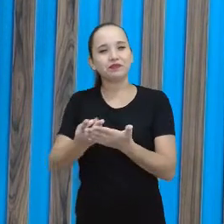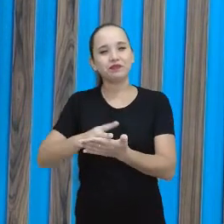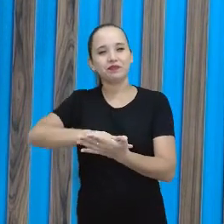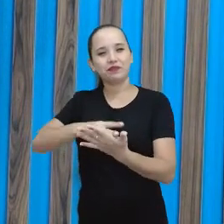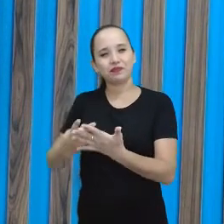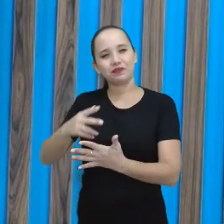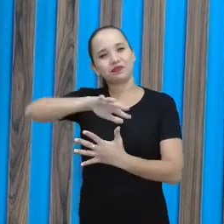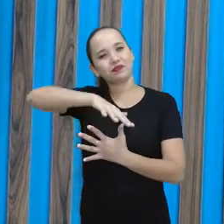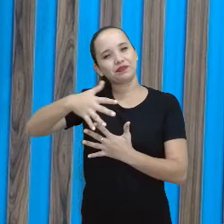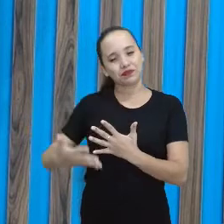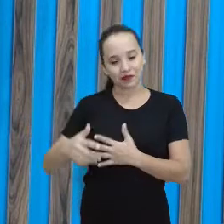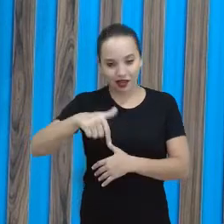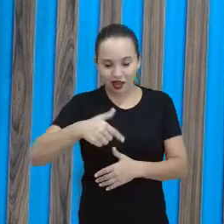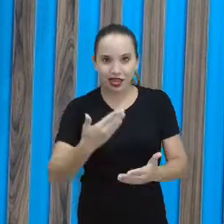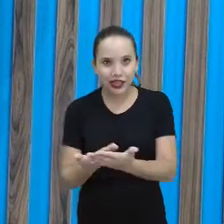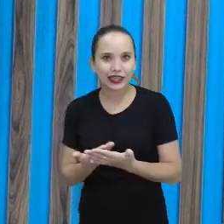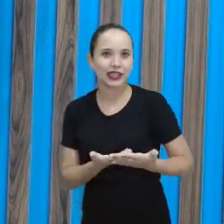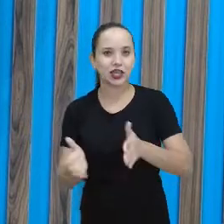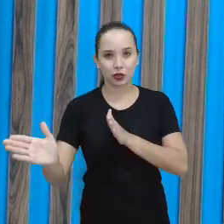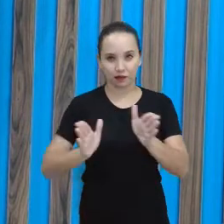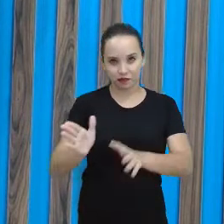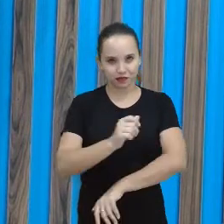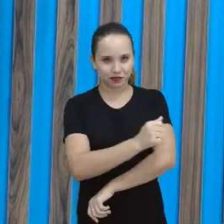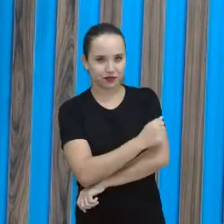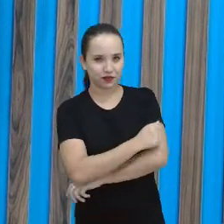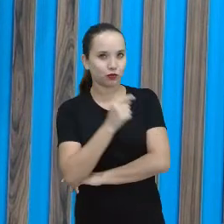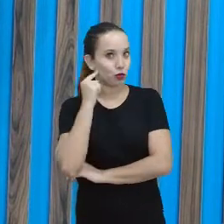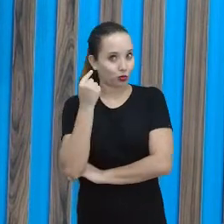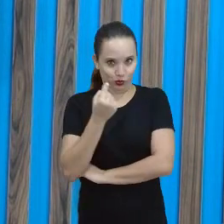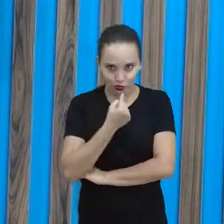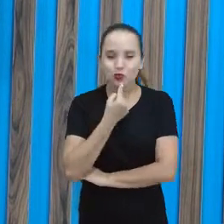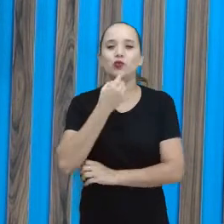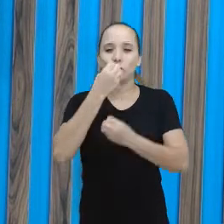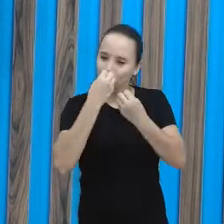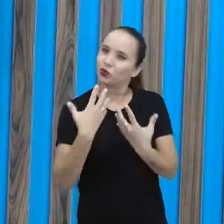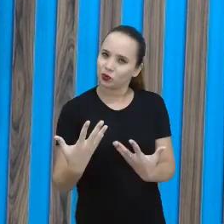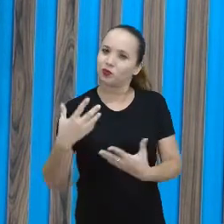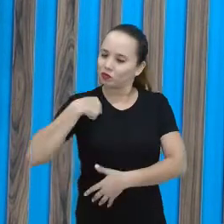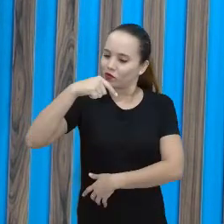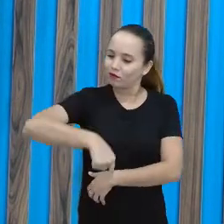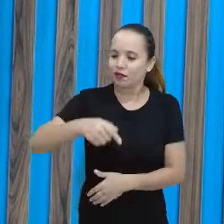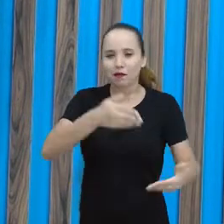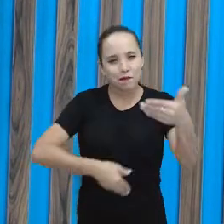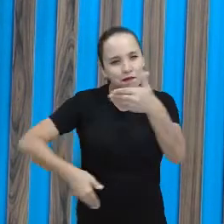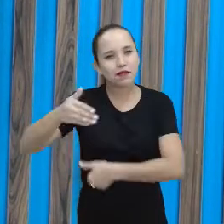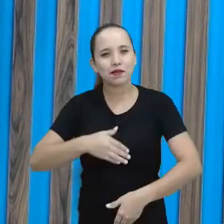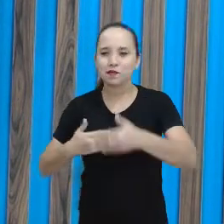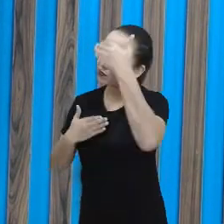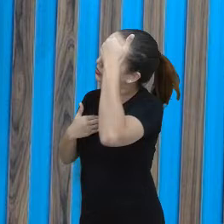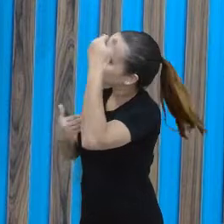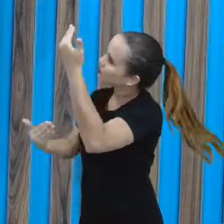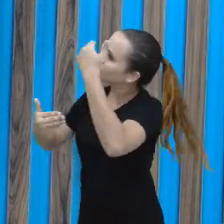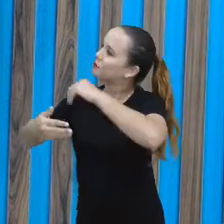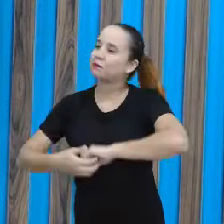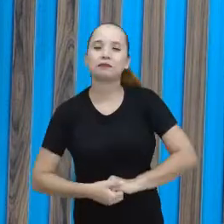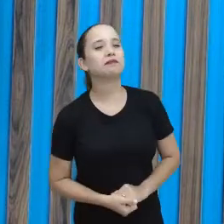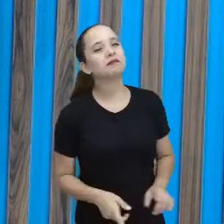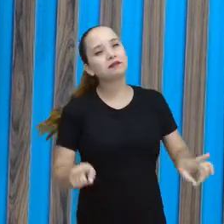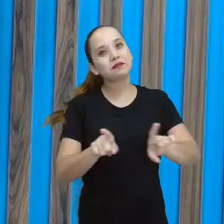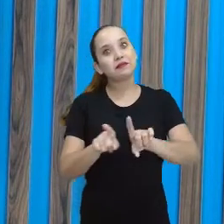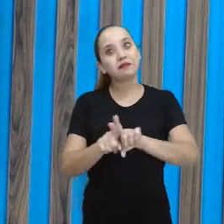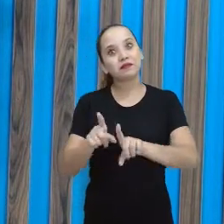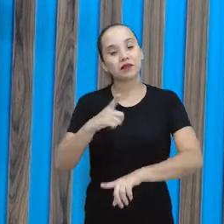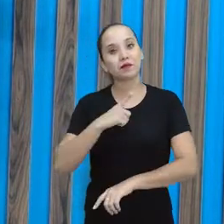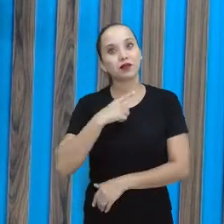essa acessibilidade aos estudantes surdos, né? Muito bom, Brielle, ter você aqui conosco. E também temos